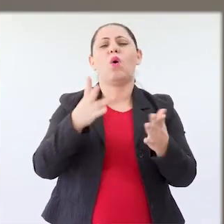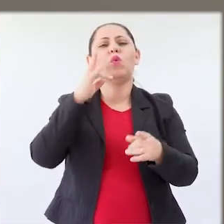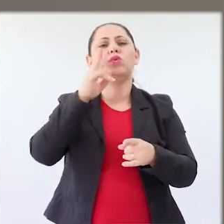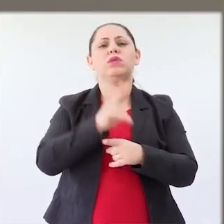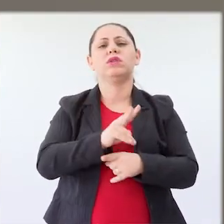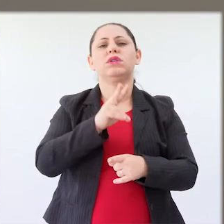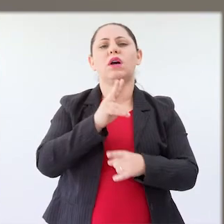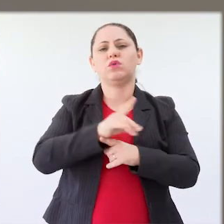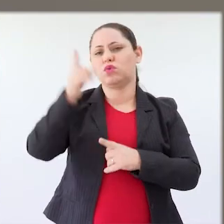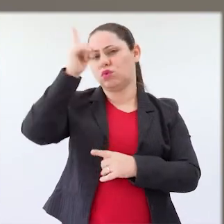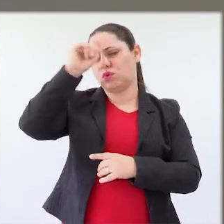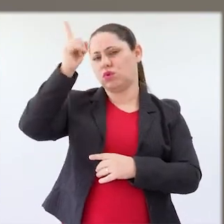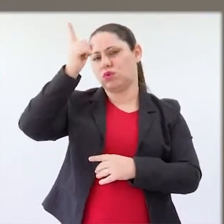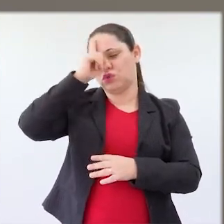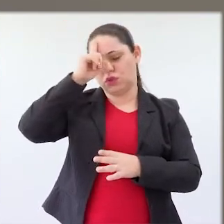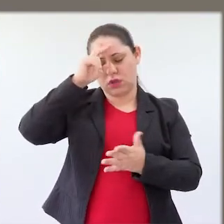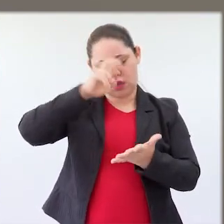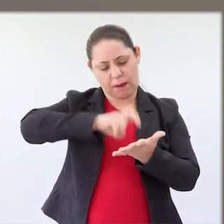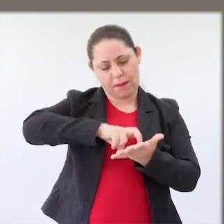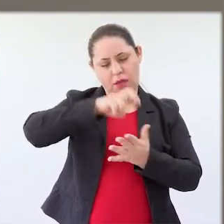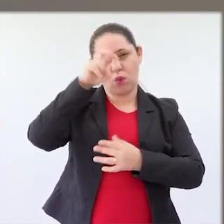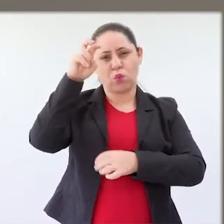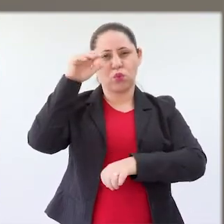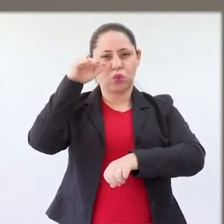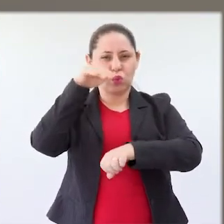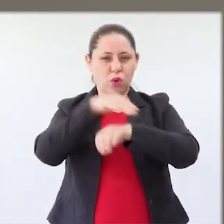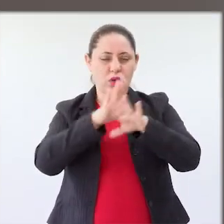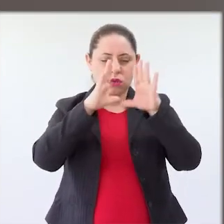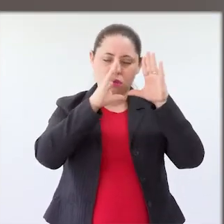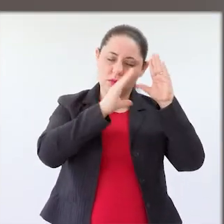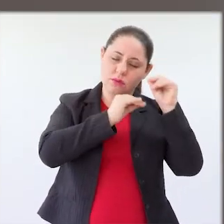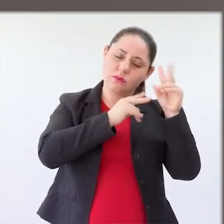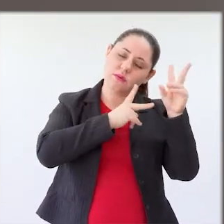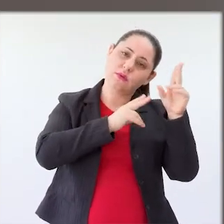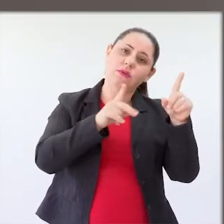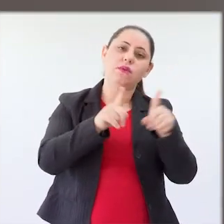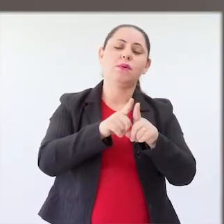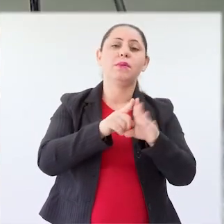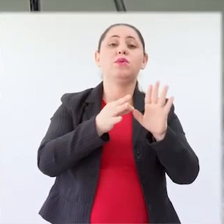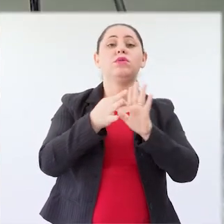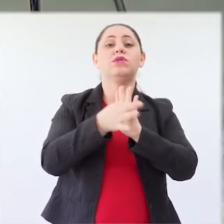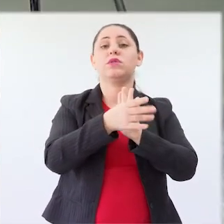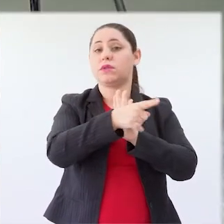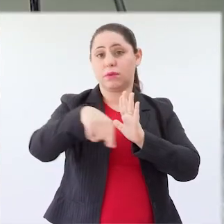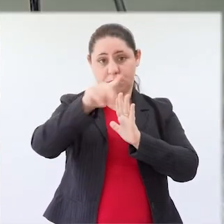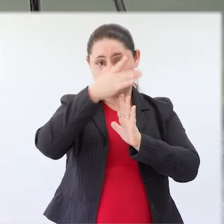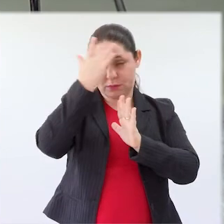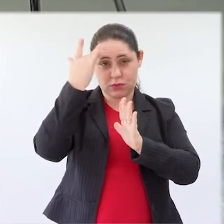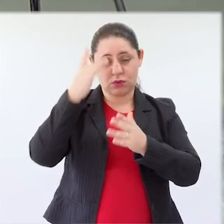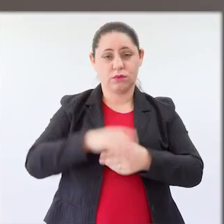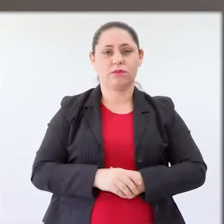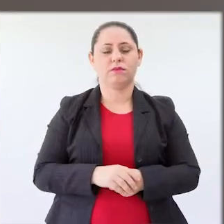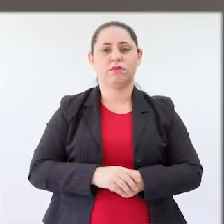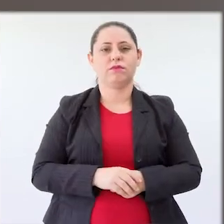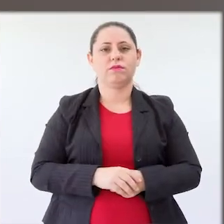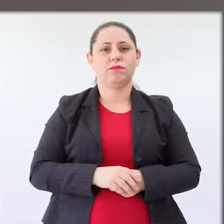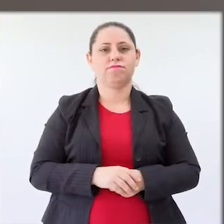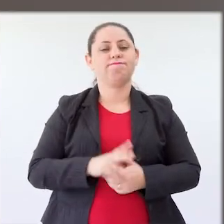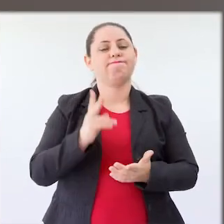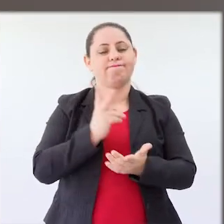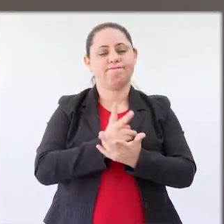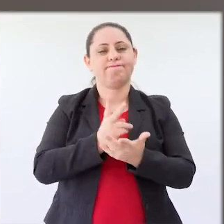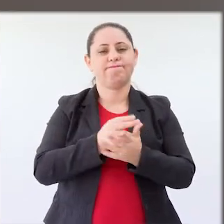que as pessoas têm? Qual que é o cuidado diário, da manhã até a hora de dormir? Dá uma dica aí para os meus telespectadores. Eu sempre acho